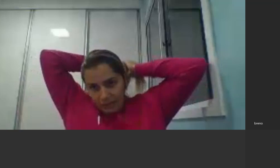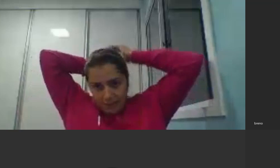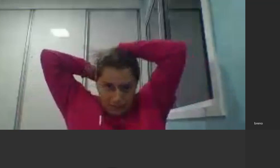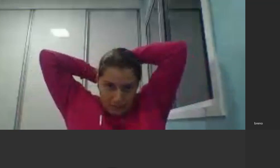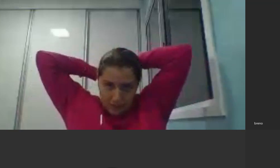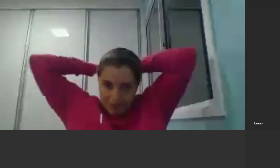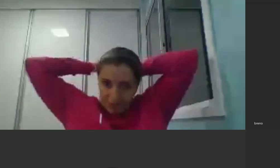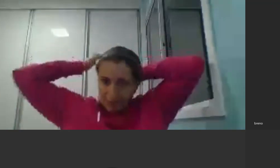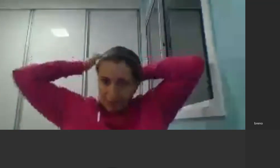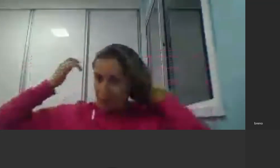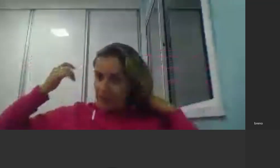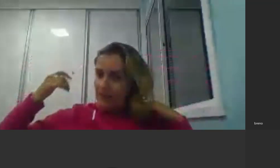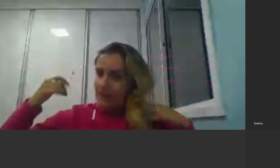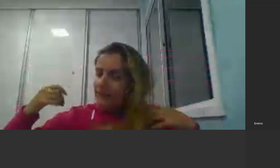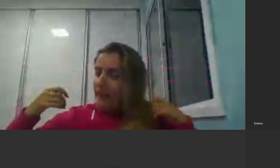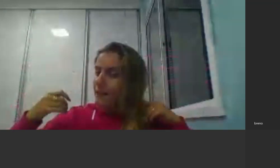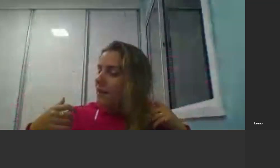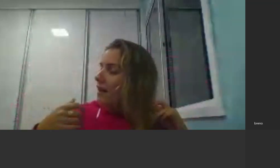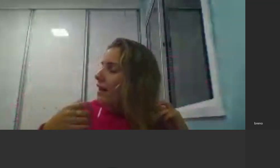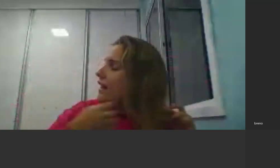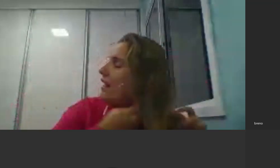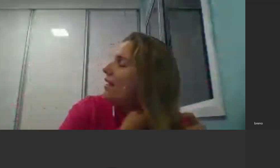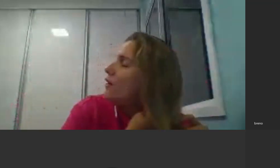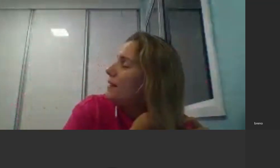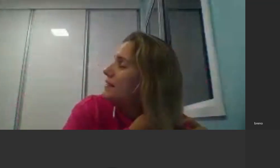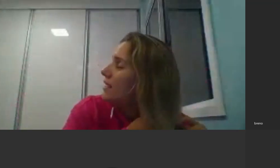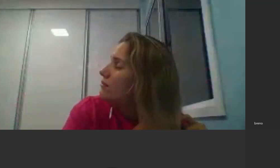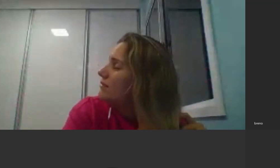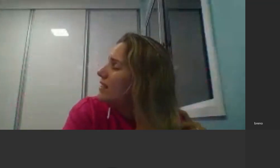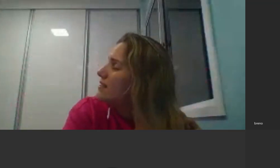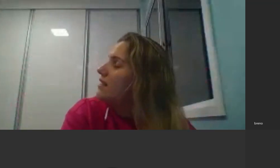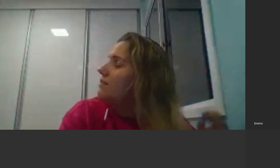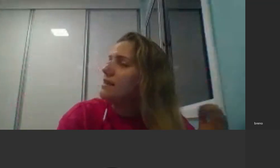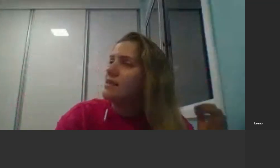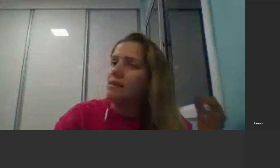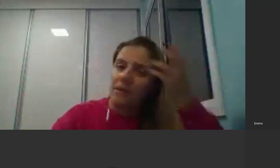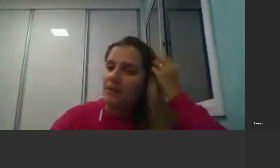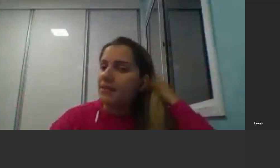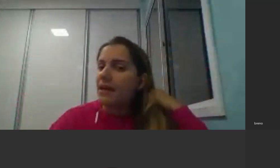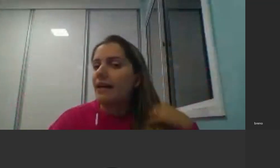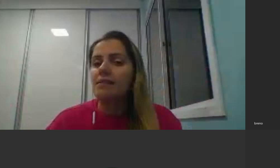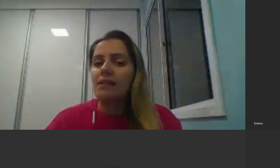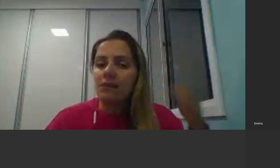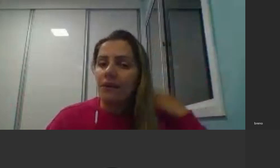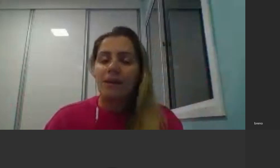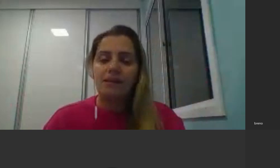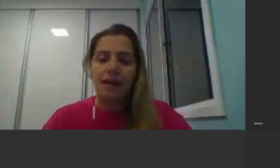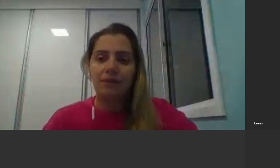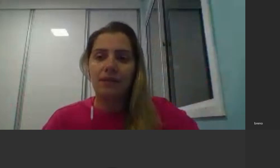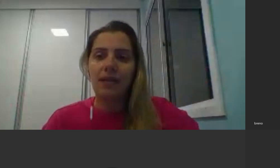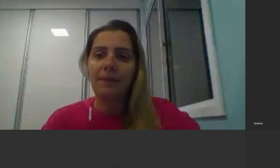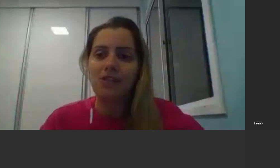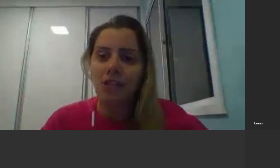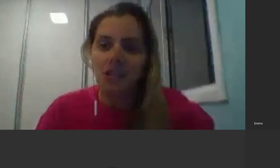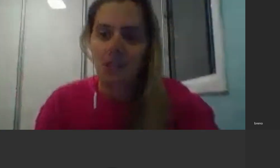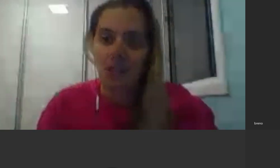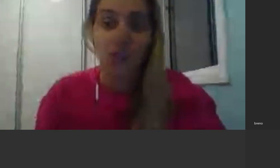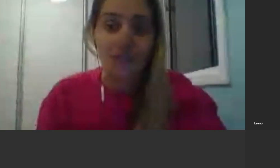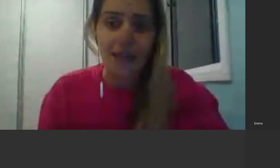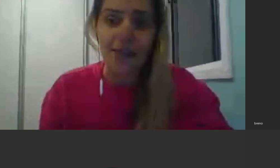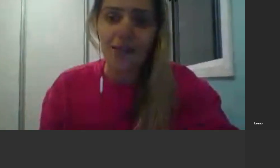com vocês em relação às nossas práticas, tá? Eu passei um textão na semana passada, assim que foi repassado, né,